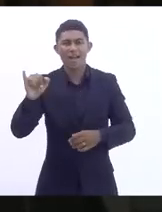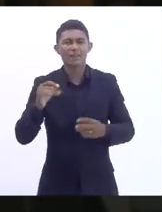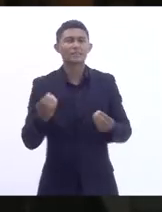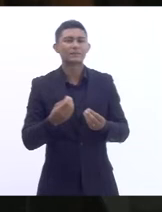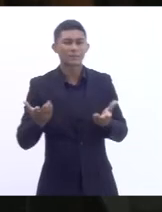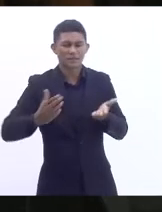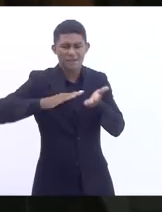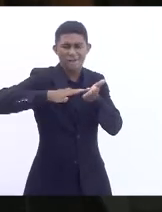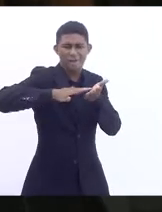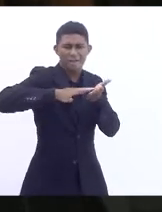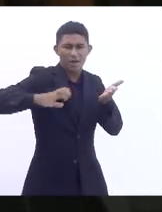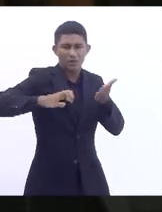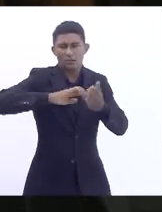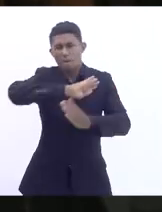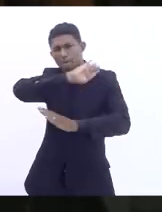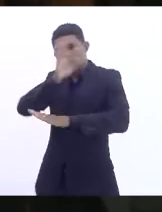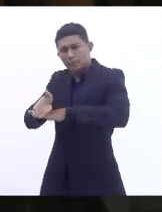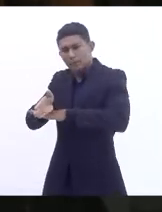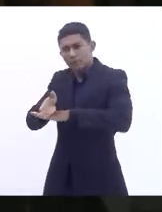derrubar esse veto.